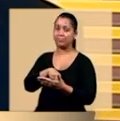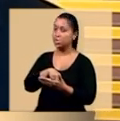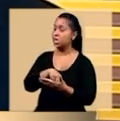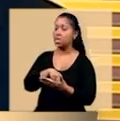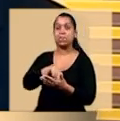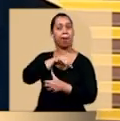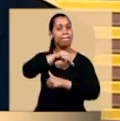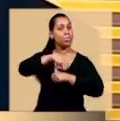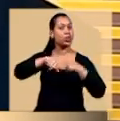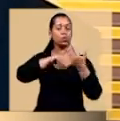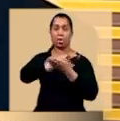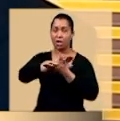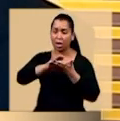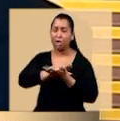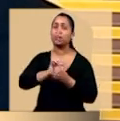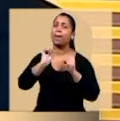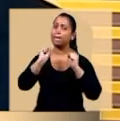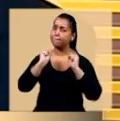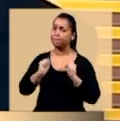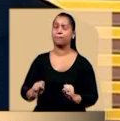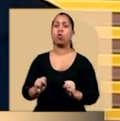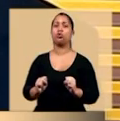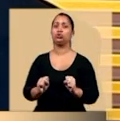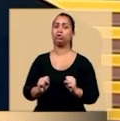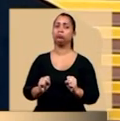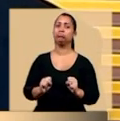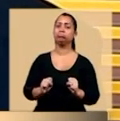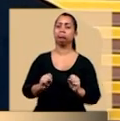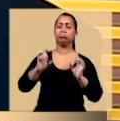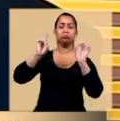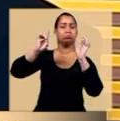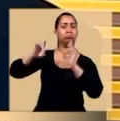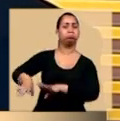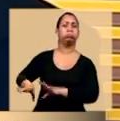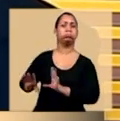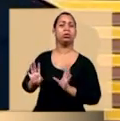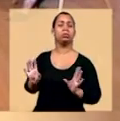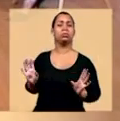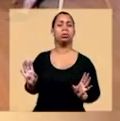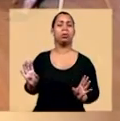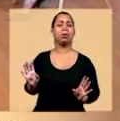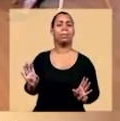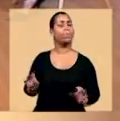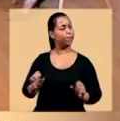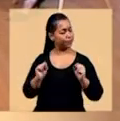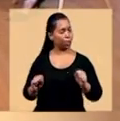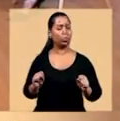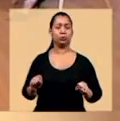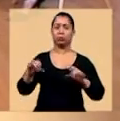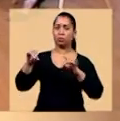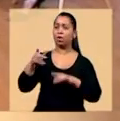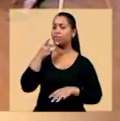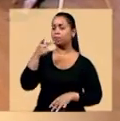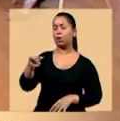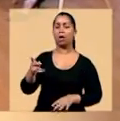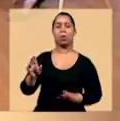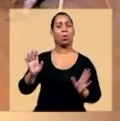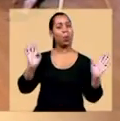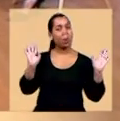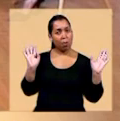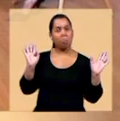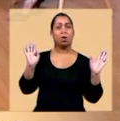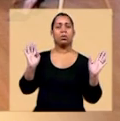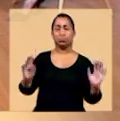mudam, ela pode, inclusive, também considerar rescindido o contrato indiretamente. Olha só. Ela pode comunicar à empresa, olha,